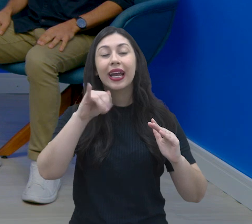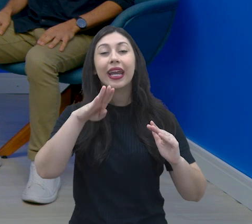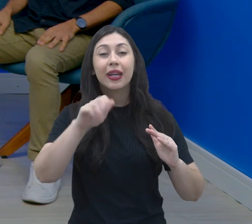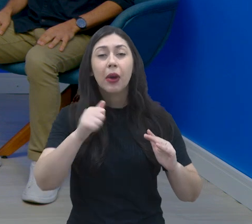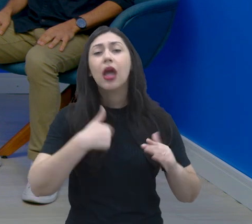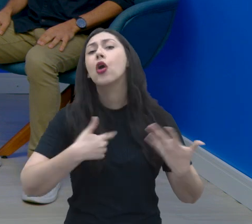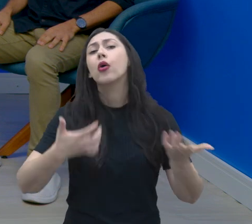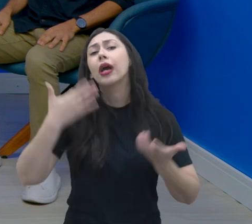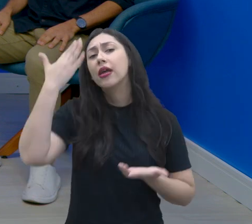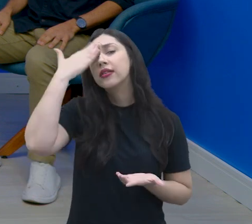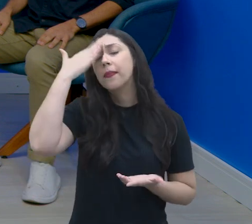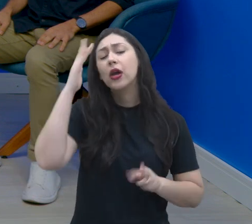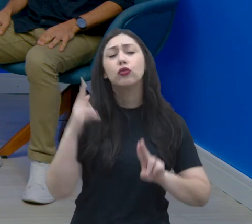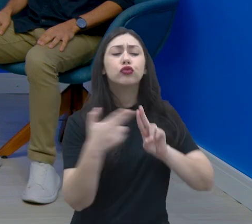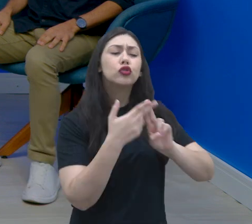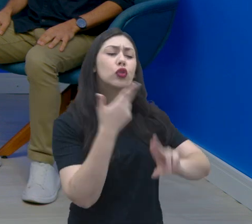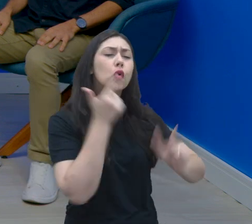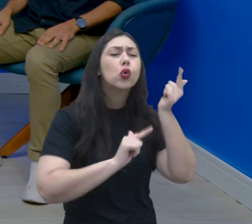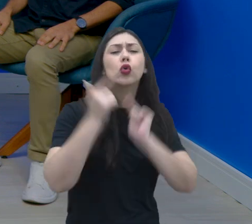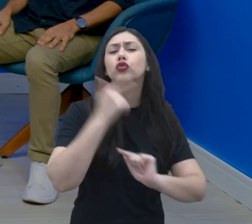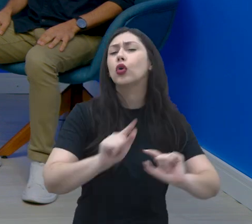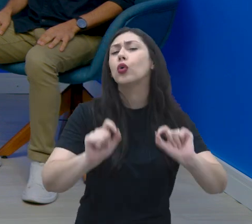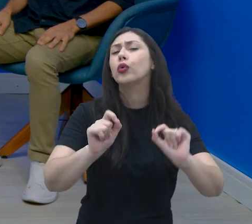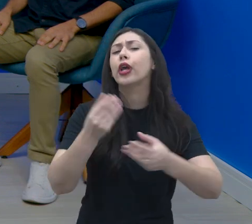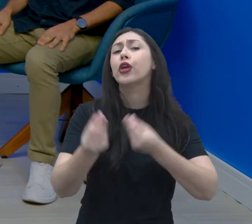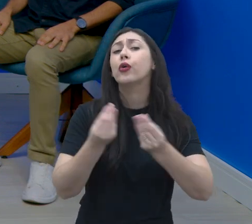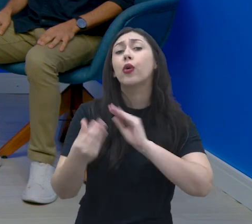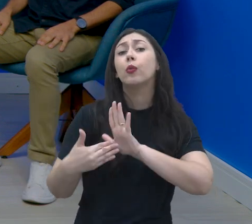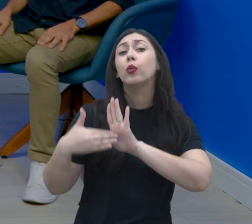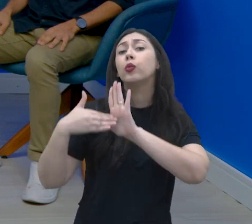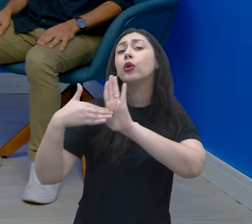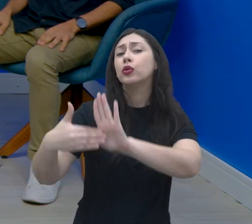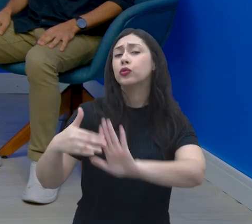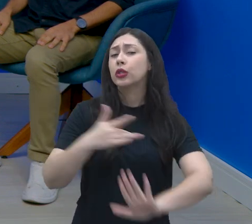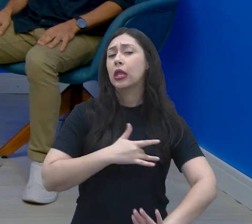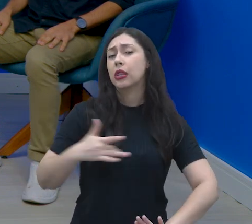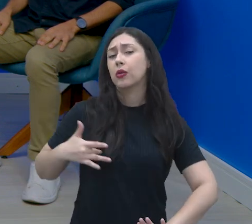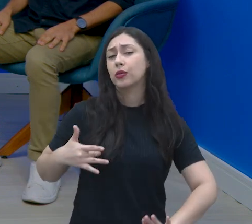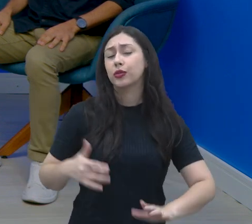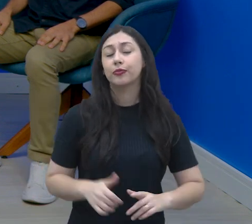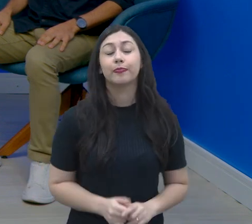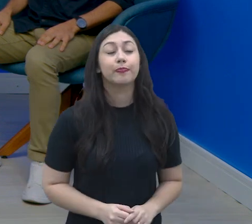quais foram os benefícios e conquista do SUS e como ajuda na saúde pública.